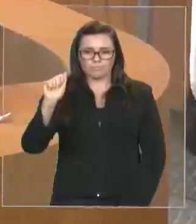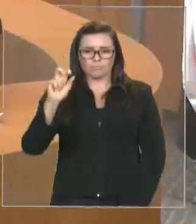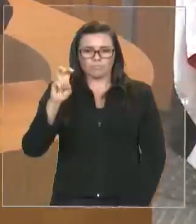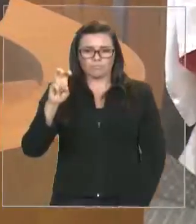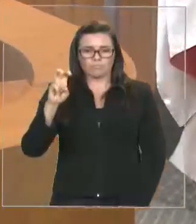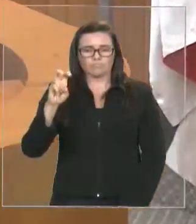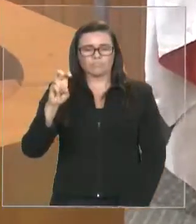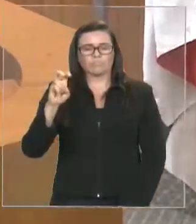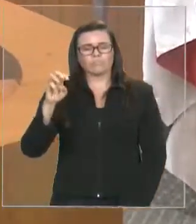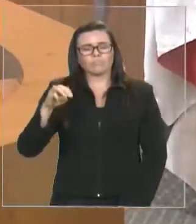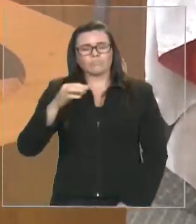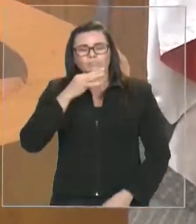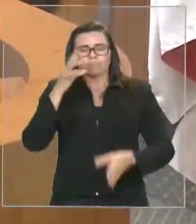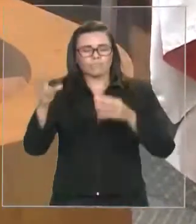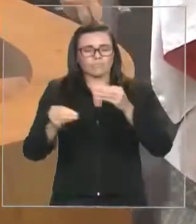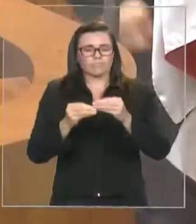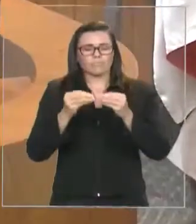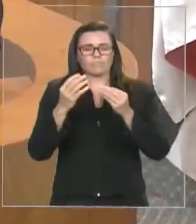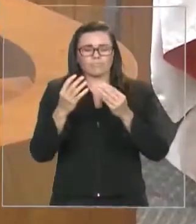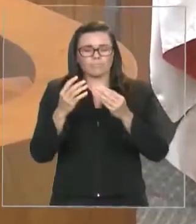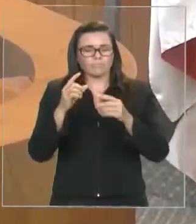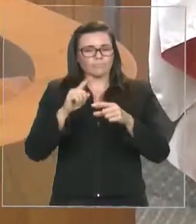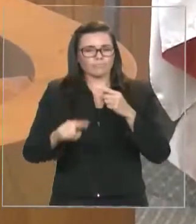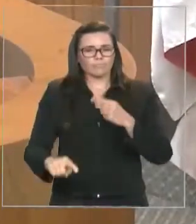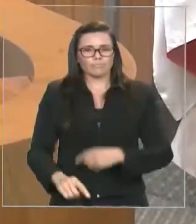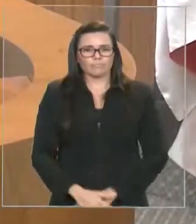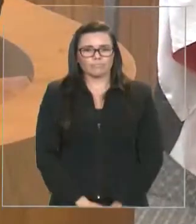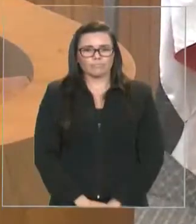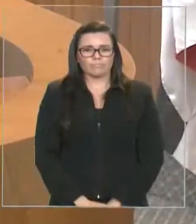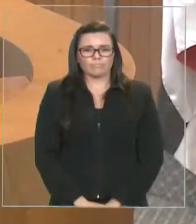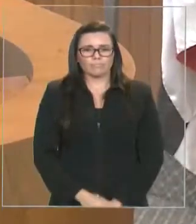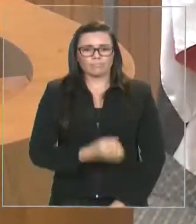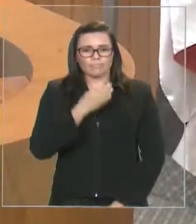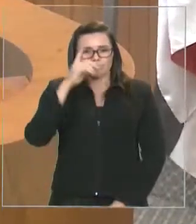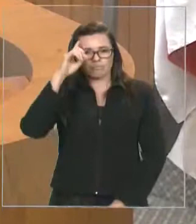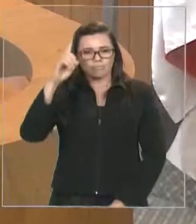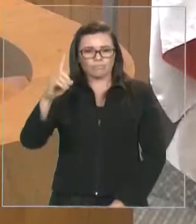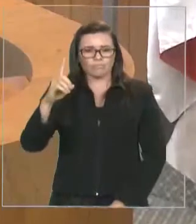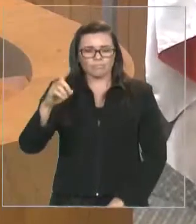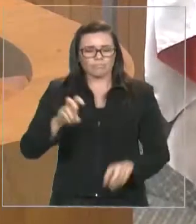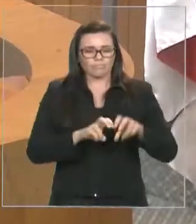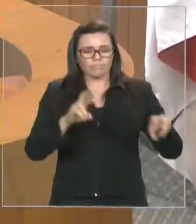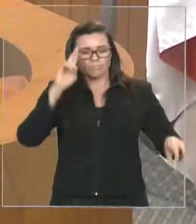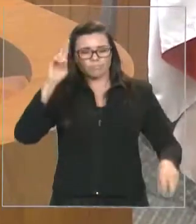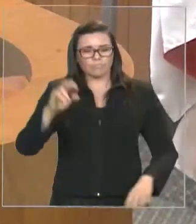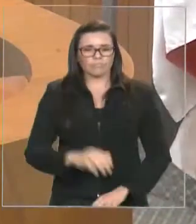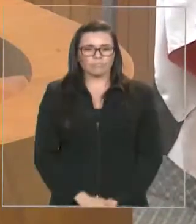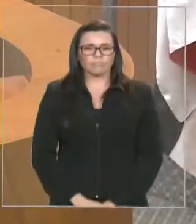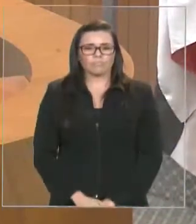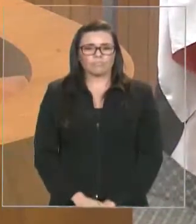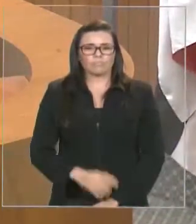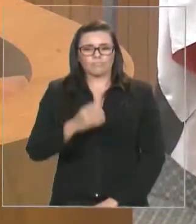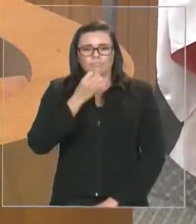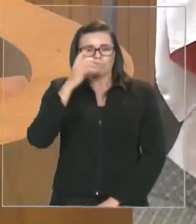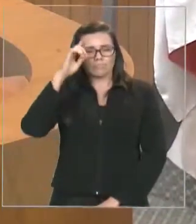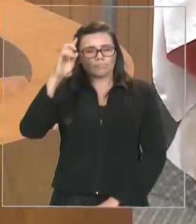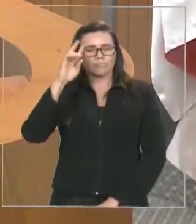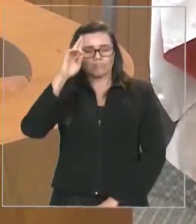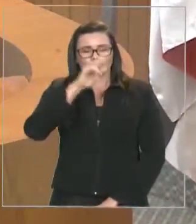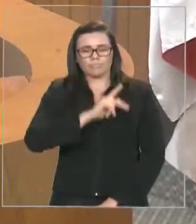Bom dia, senhor presidente, bom dia, mesa, bom dia, deputados e deputadas aqui presentes, imprensa,